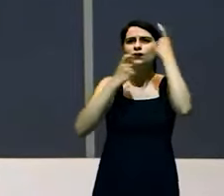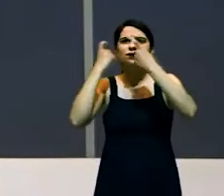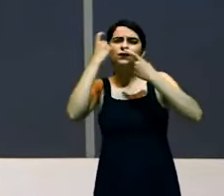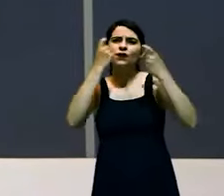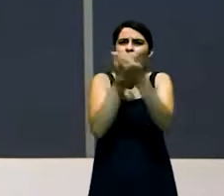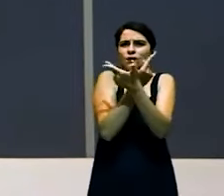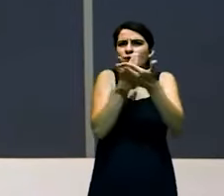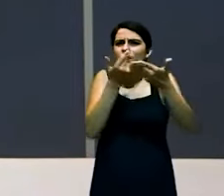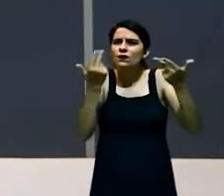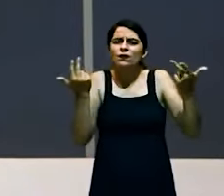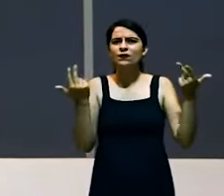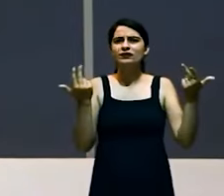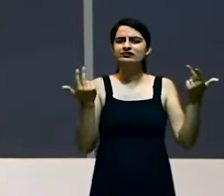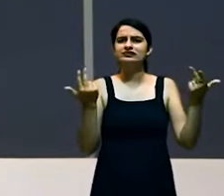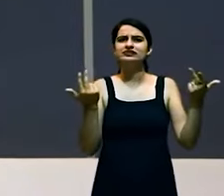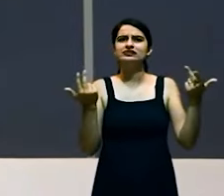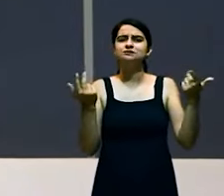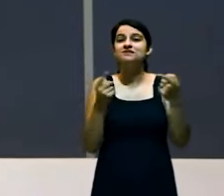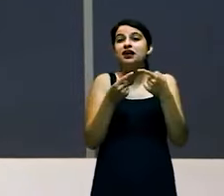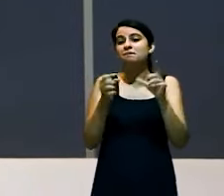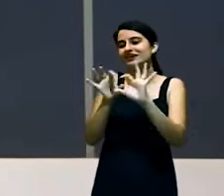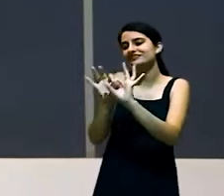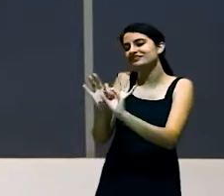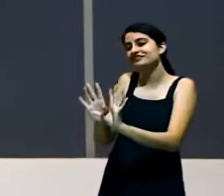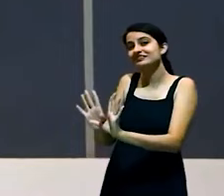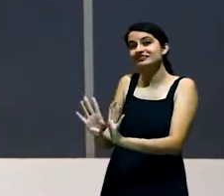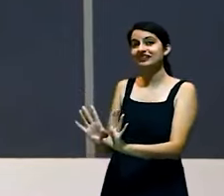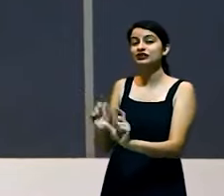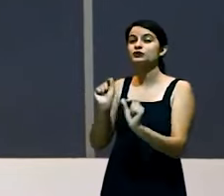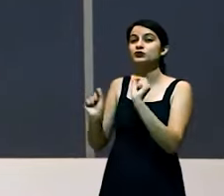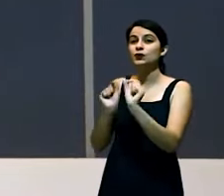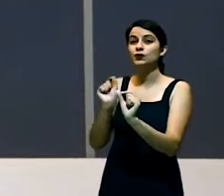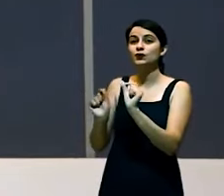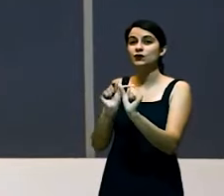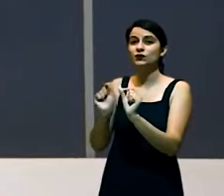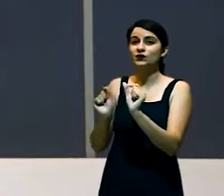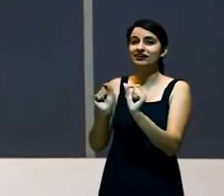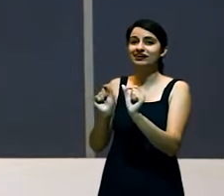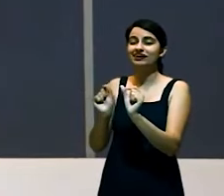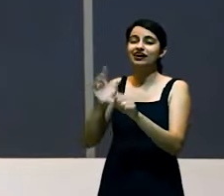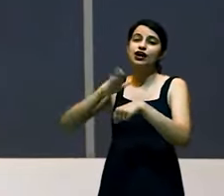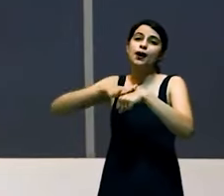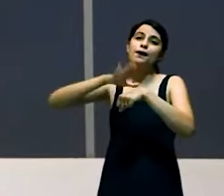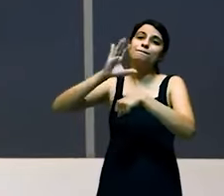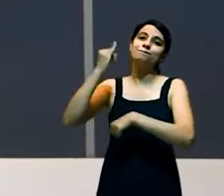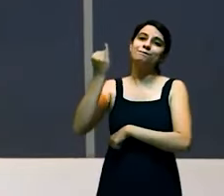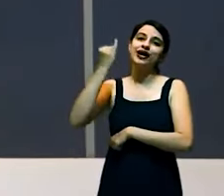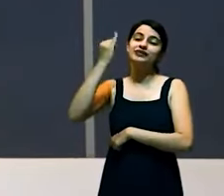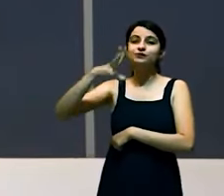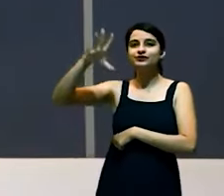importantes, mas deixando escapar, esquecendo o